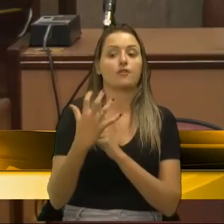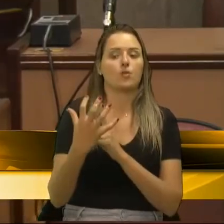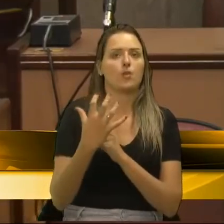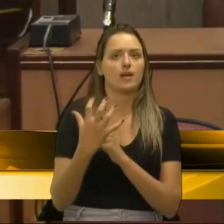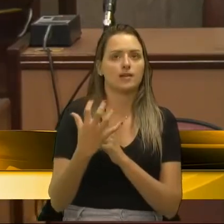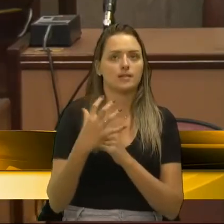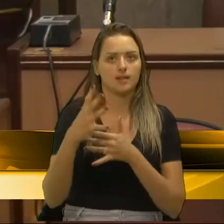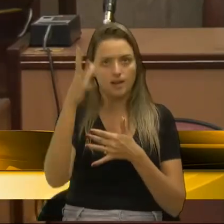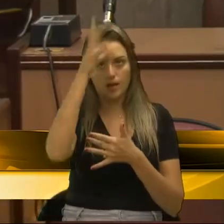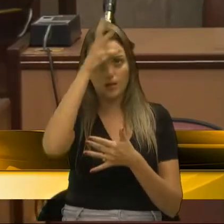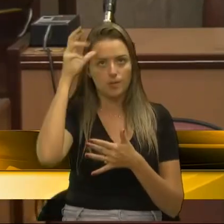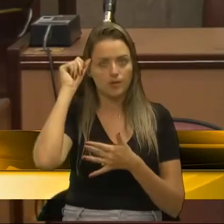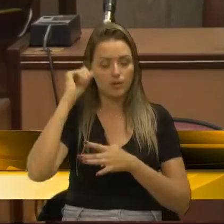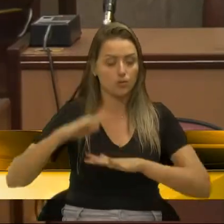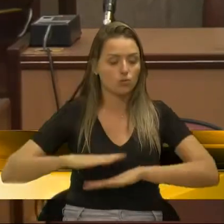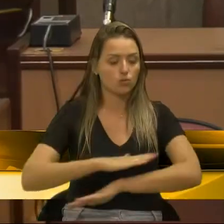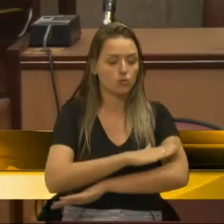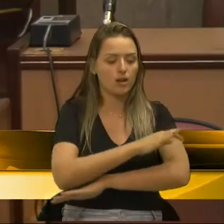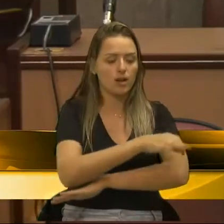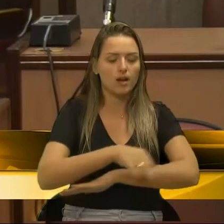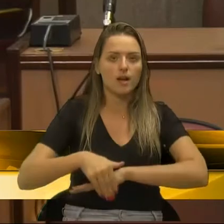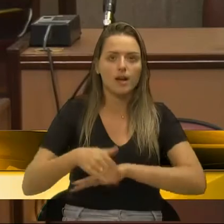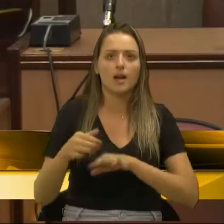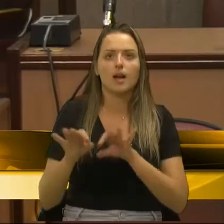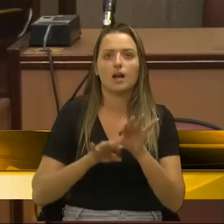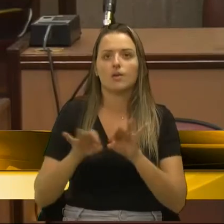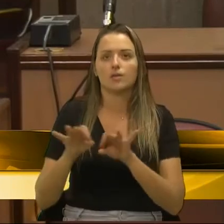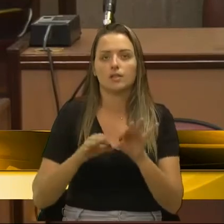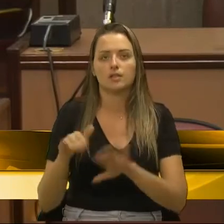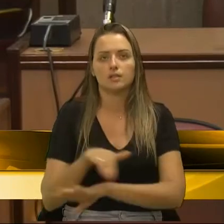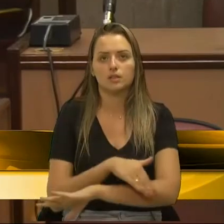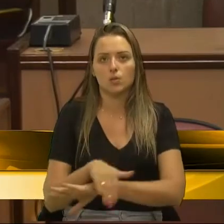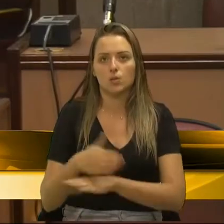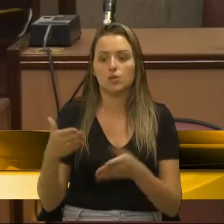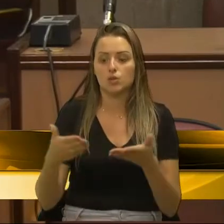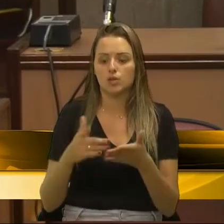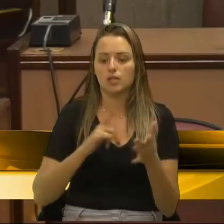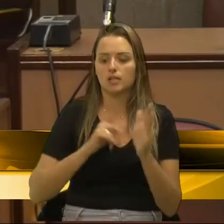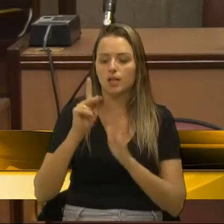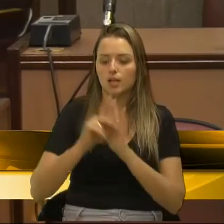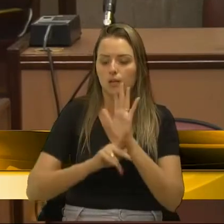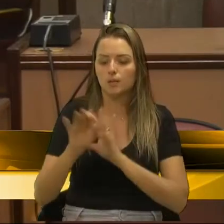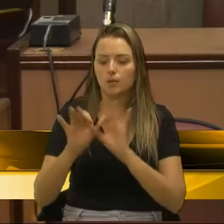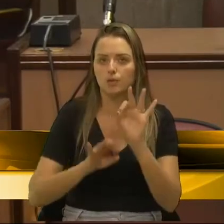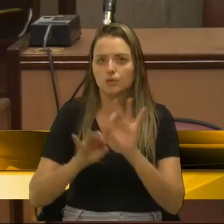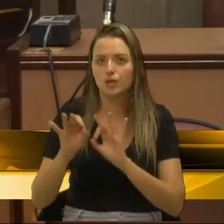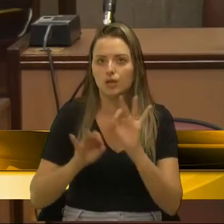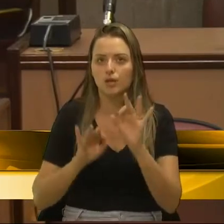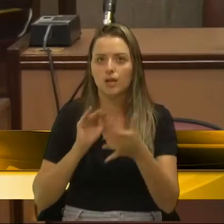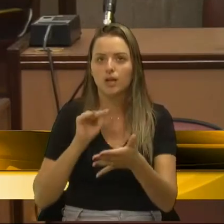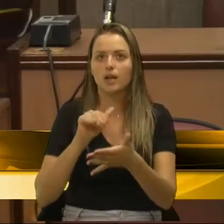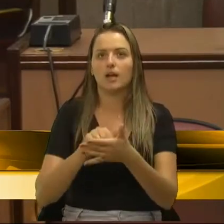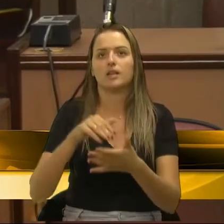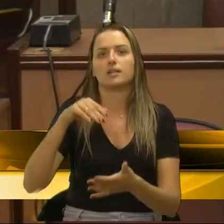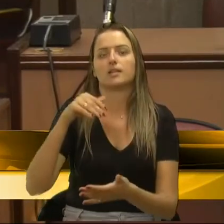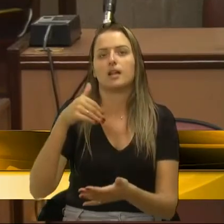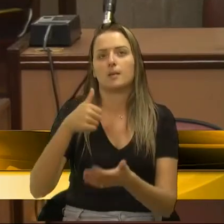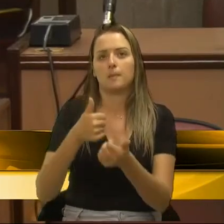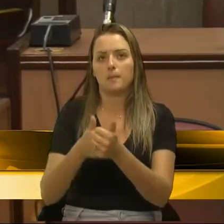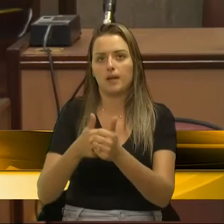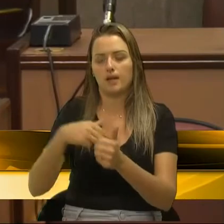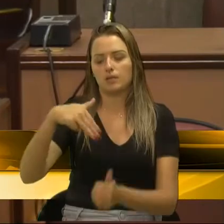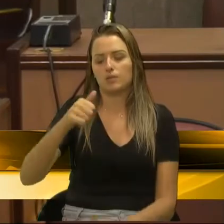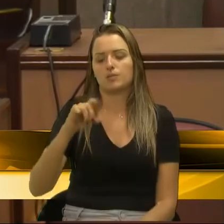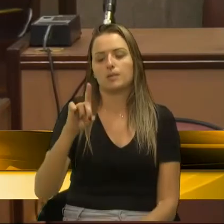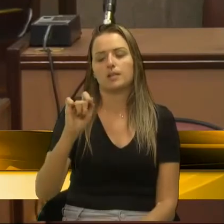público, o asfaltamento daquela rua ali, que, se não me engano, já tem projeto, que é acesso ali no Madaloso, até lá em cima na Madal, vereador Adiló, que